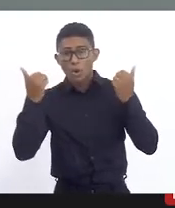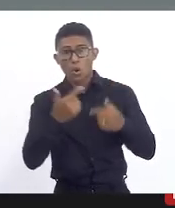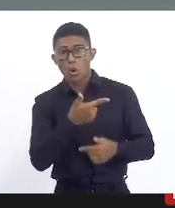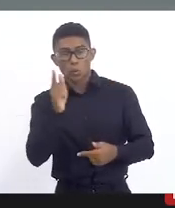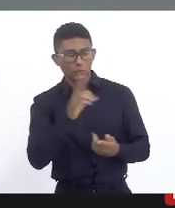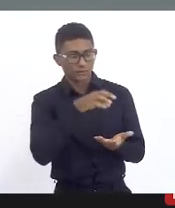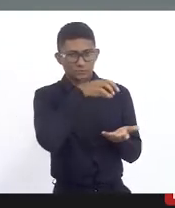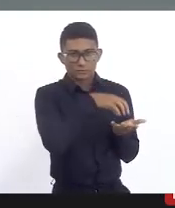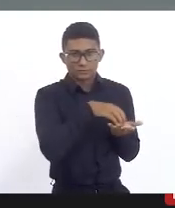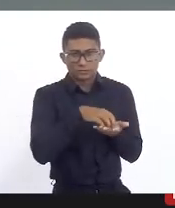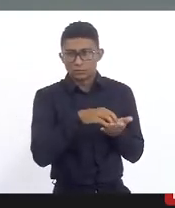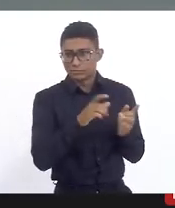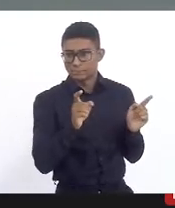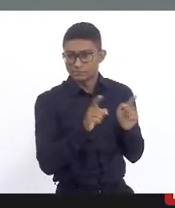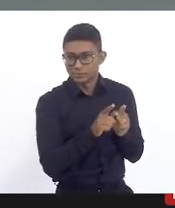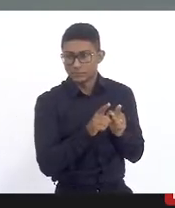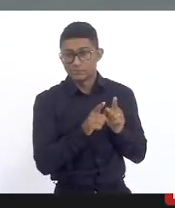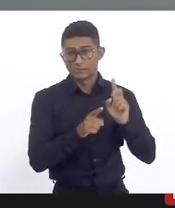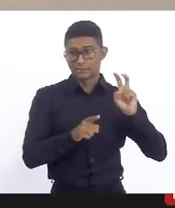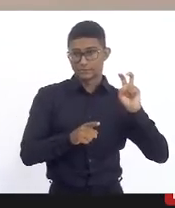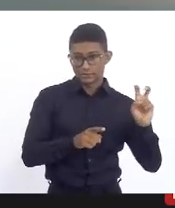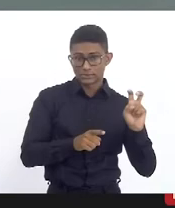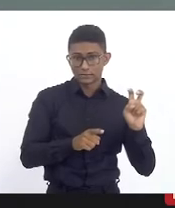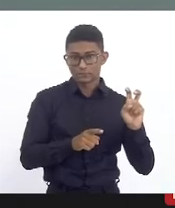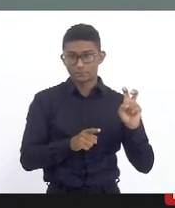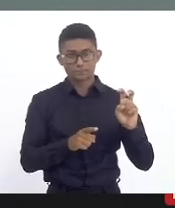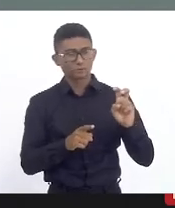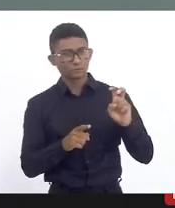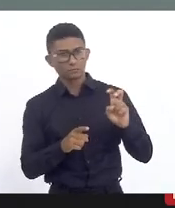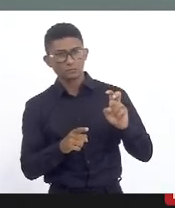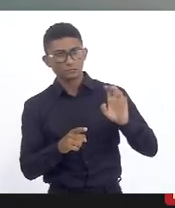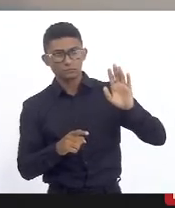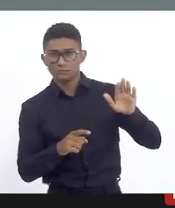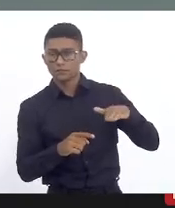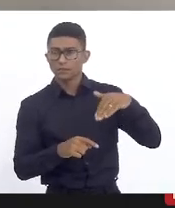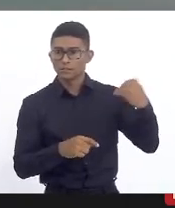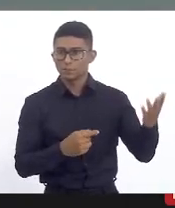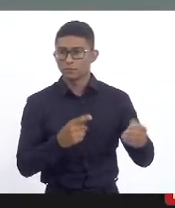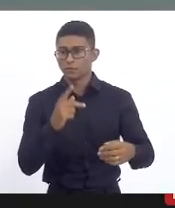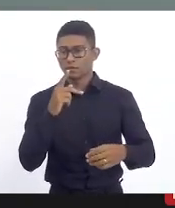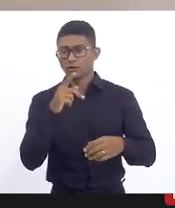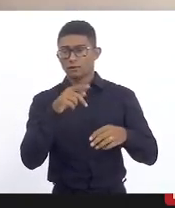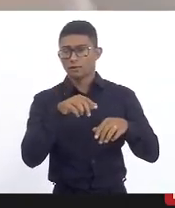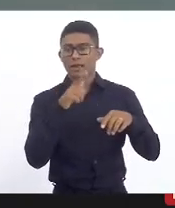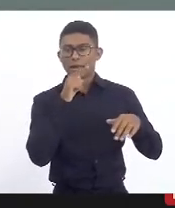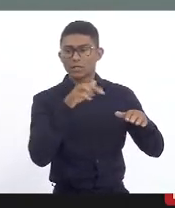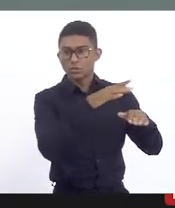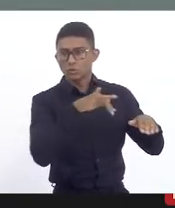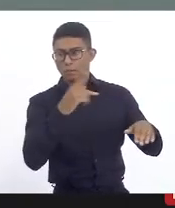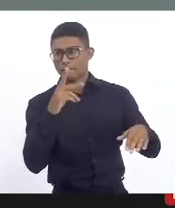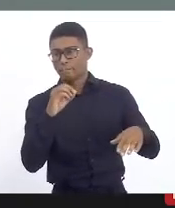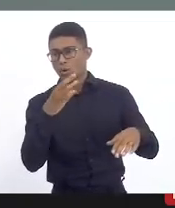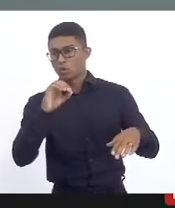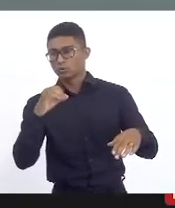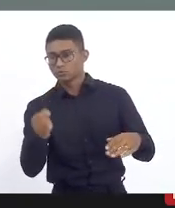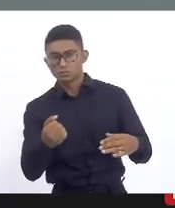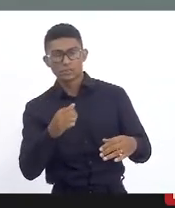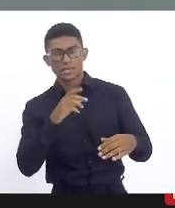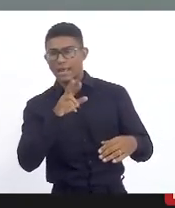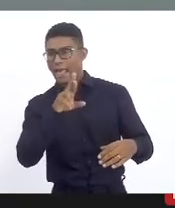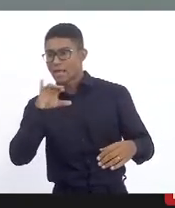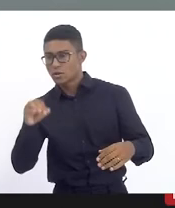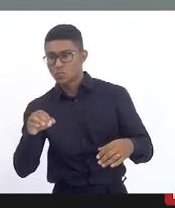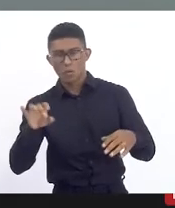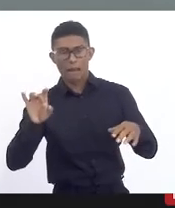cinco pequenas estações de tratamento de rio, uma depois no Rio dos Poços, no Rio Queimados, no Rio Sarapo,